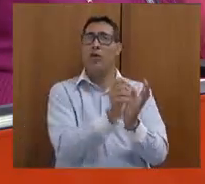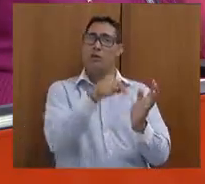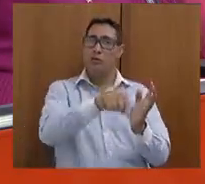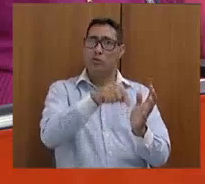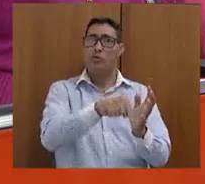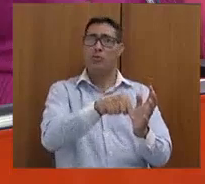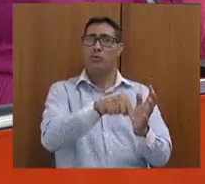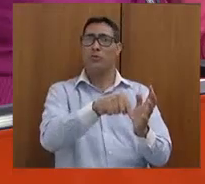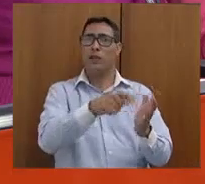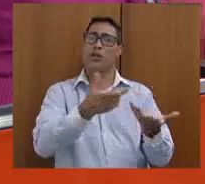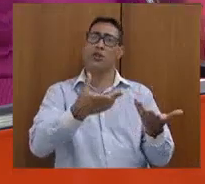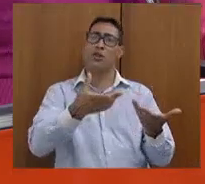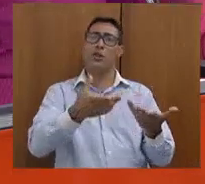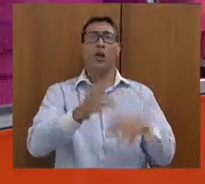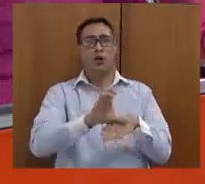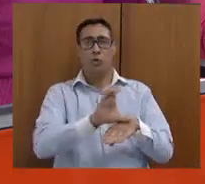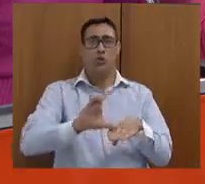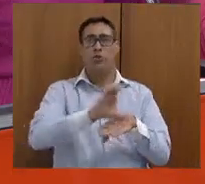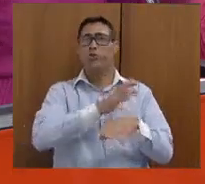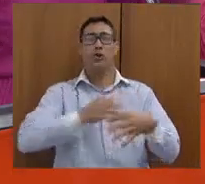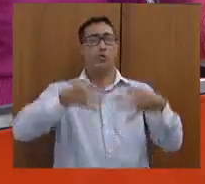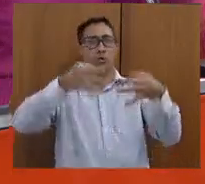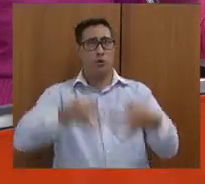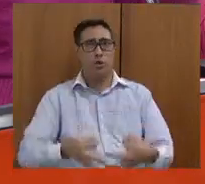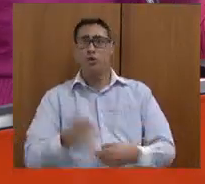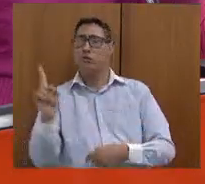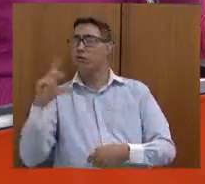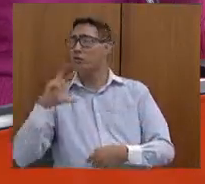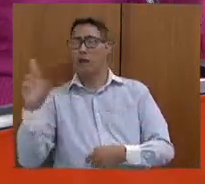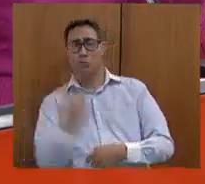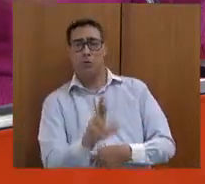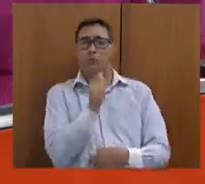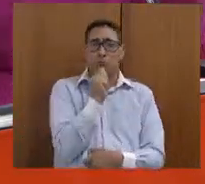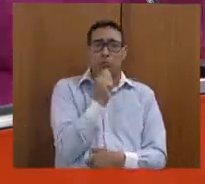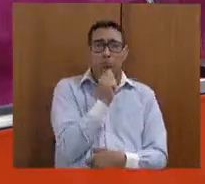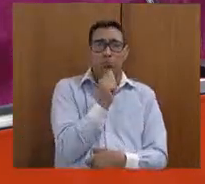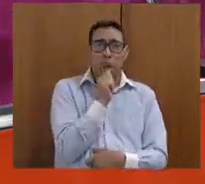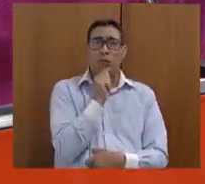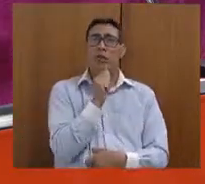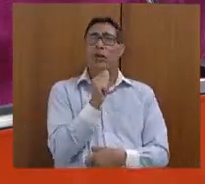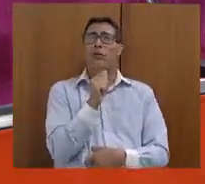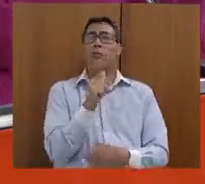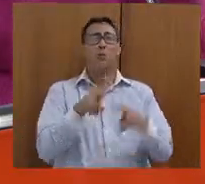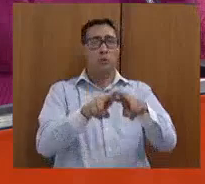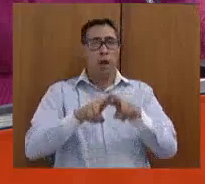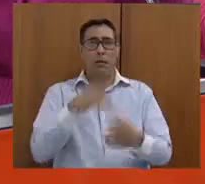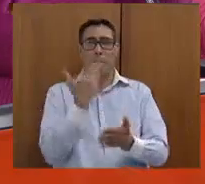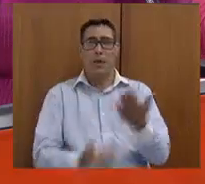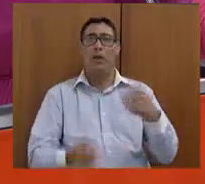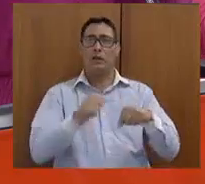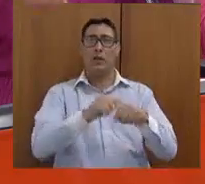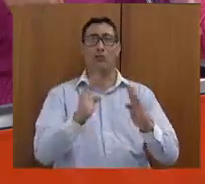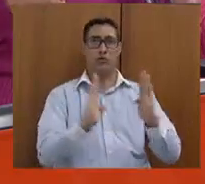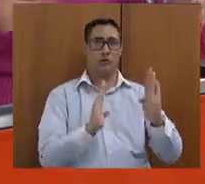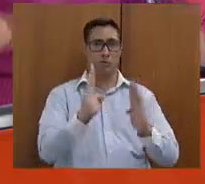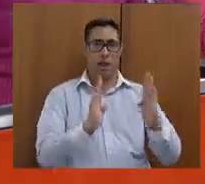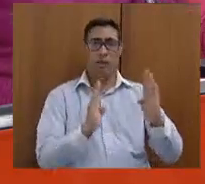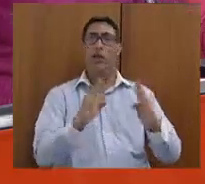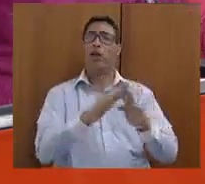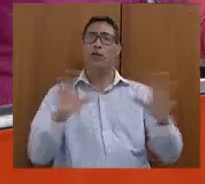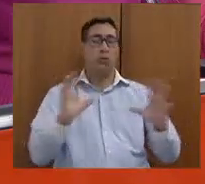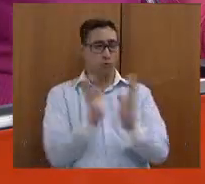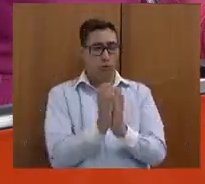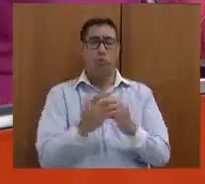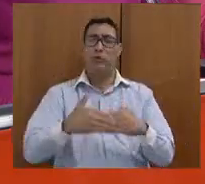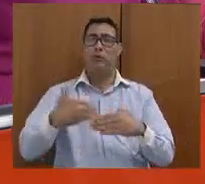e justiça então ele não teve parecer na comissão de constituição e justiça aconteceu perda de prazo e foi para as comissões seguintes